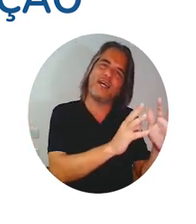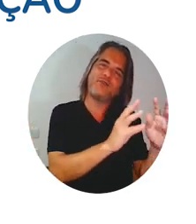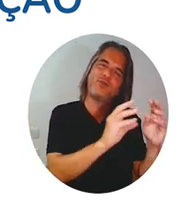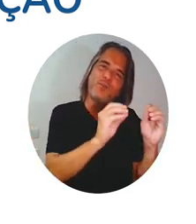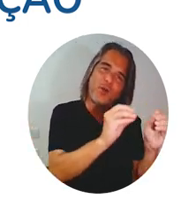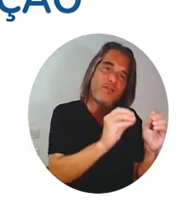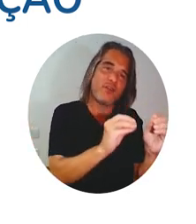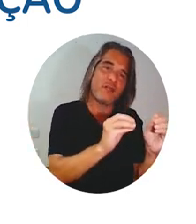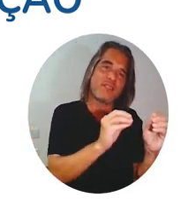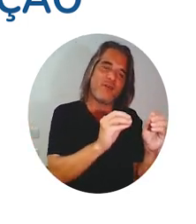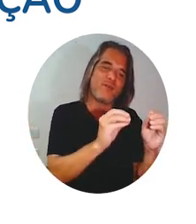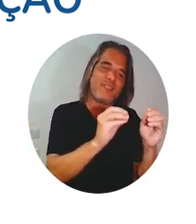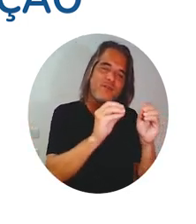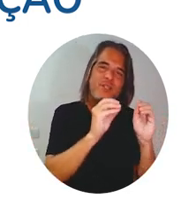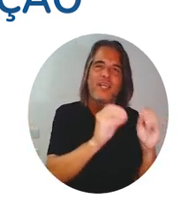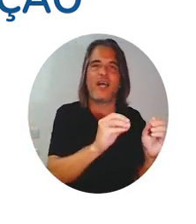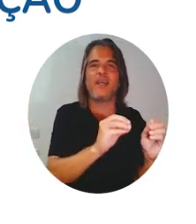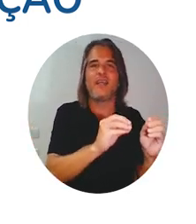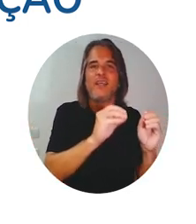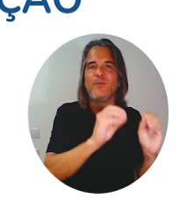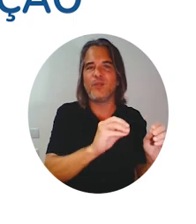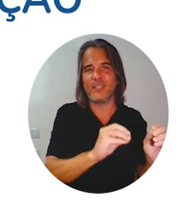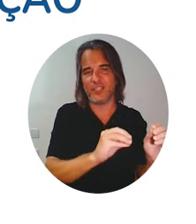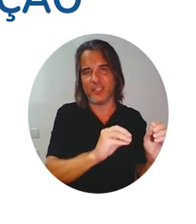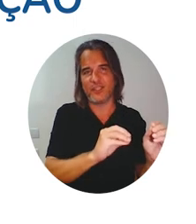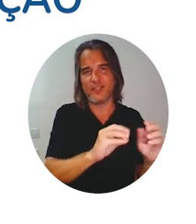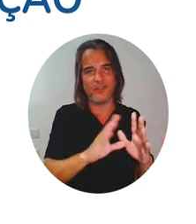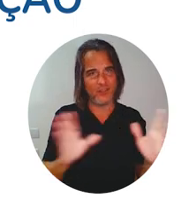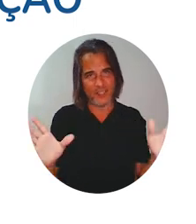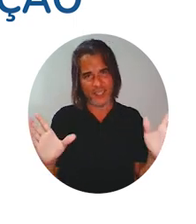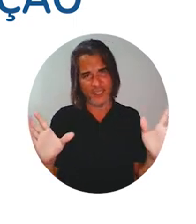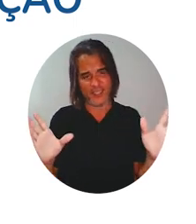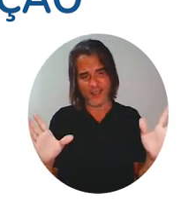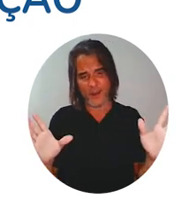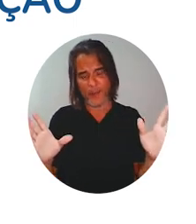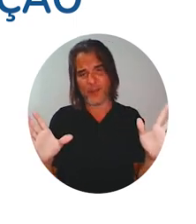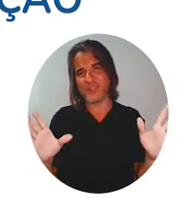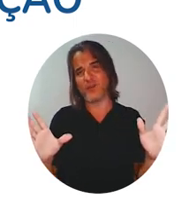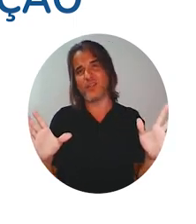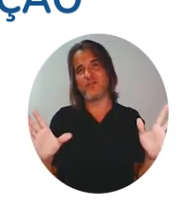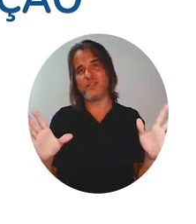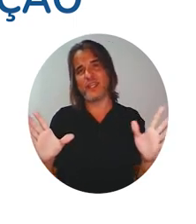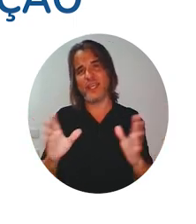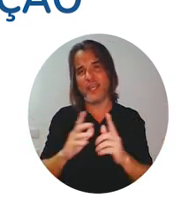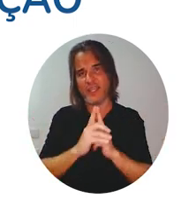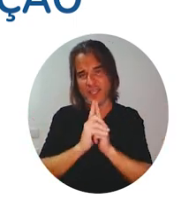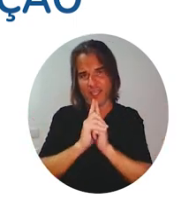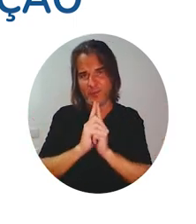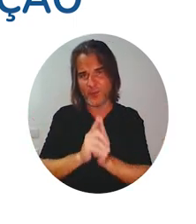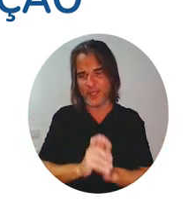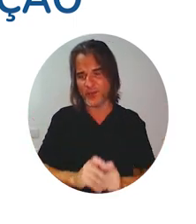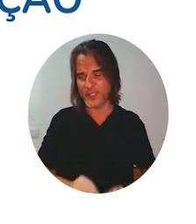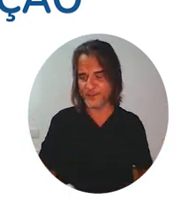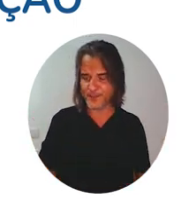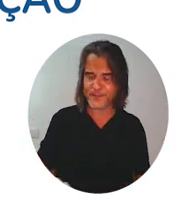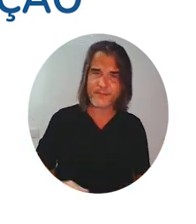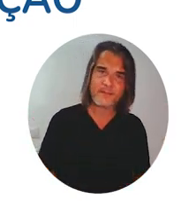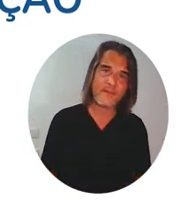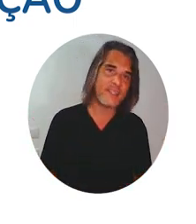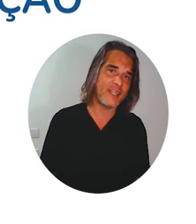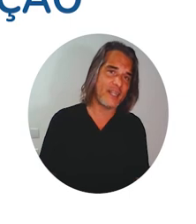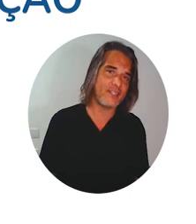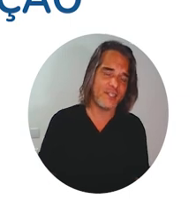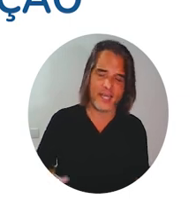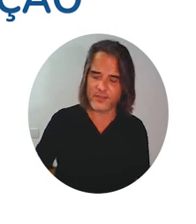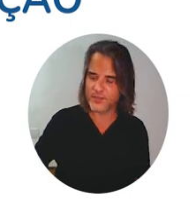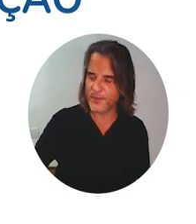vai ter gráficos com pouca informação, mas que vão chegar em muita gente. Então você tem que pensar o que você quer em cada momento aí